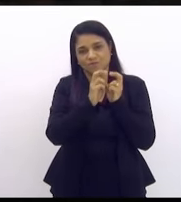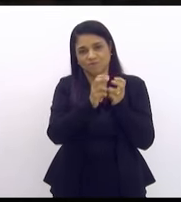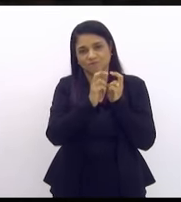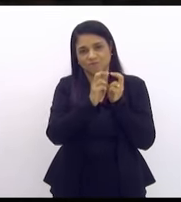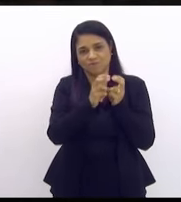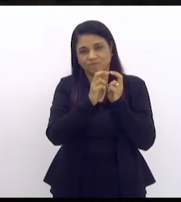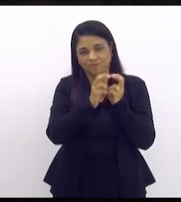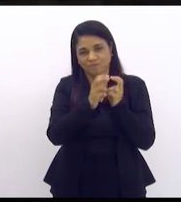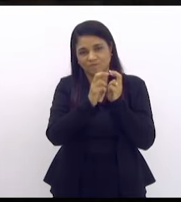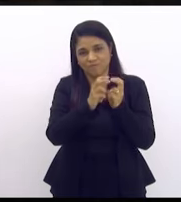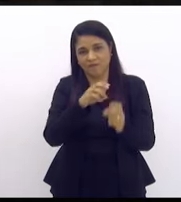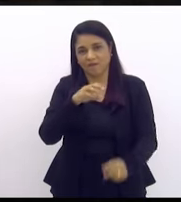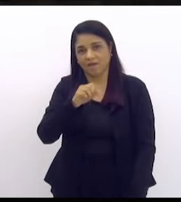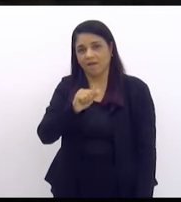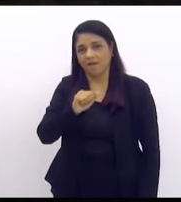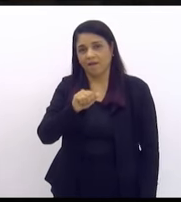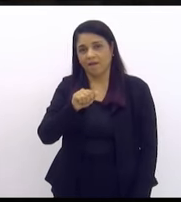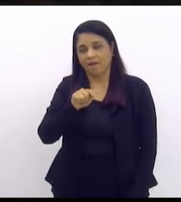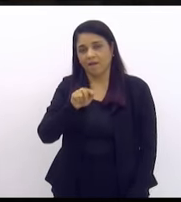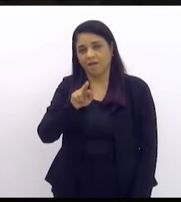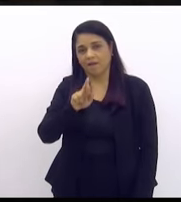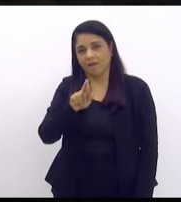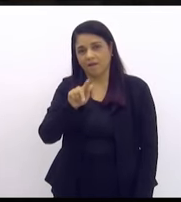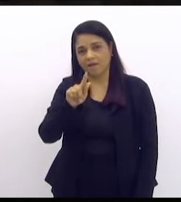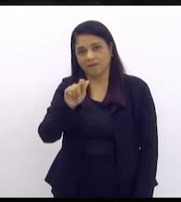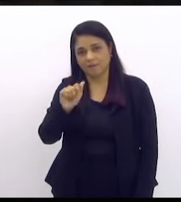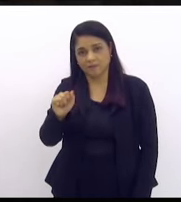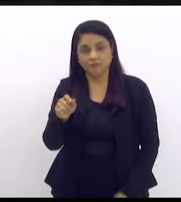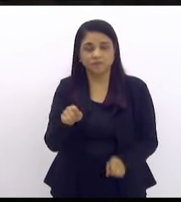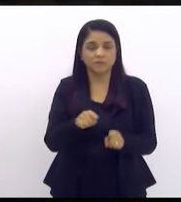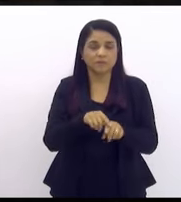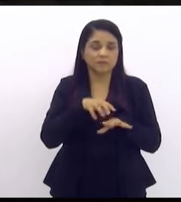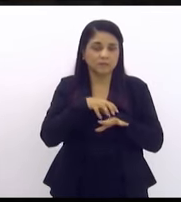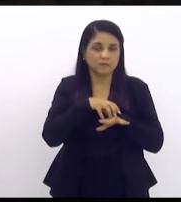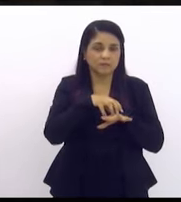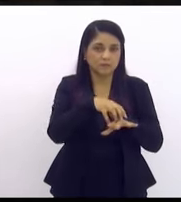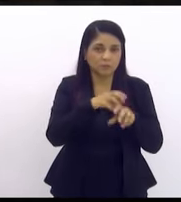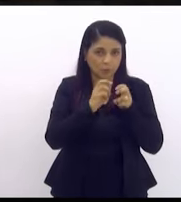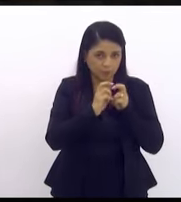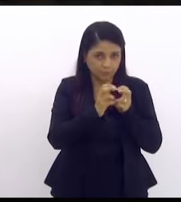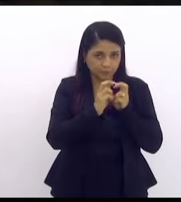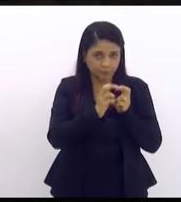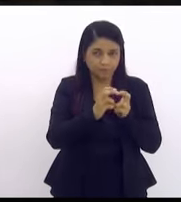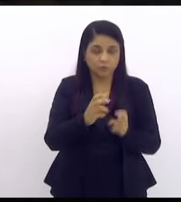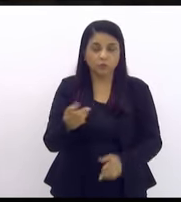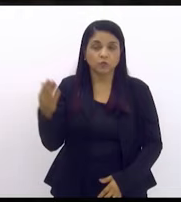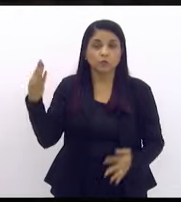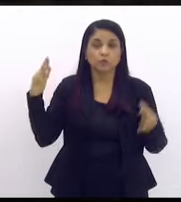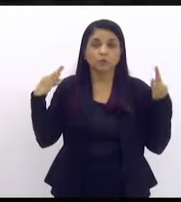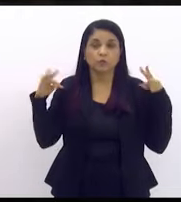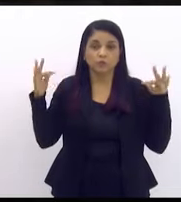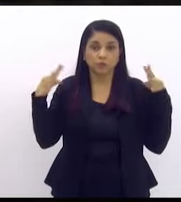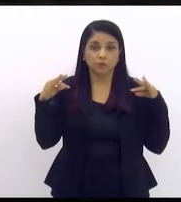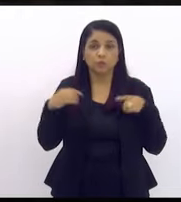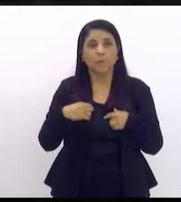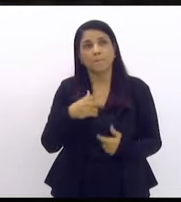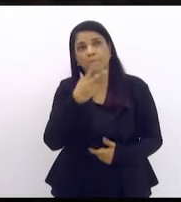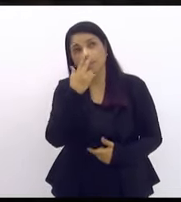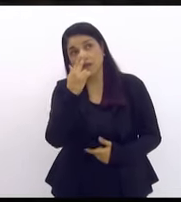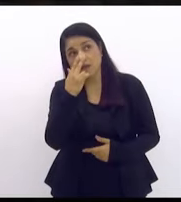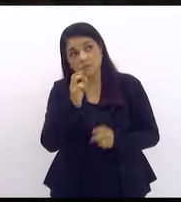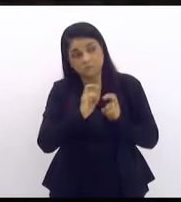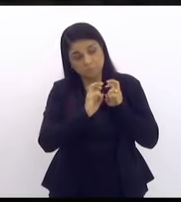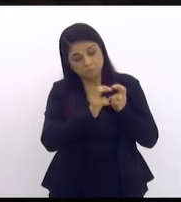cargas e o transporte turístico. É como o transporte ferroviário só pudesse